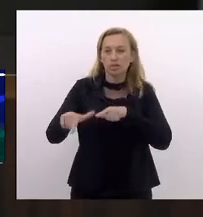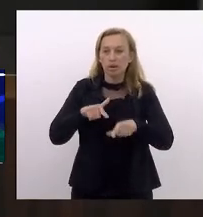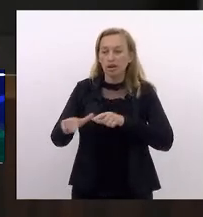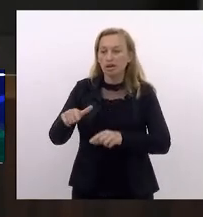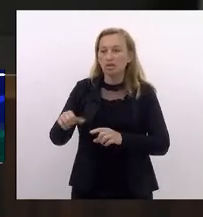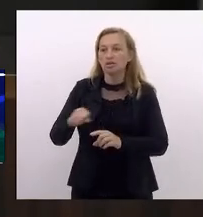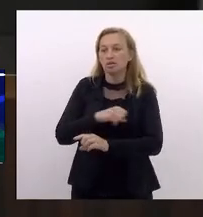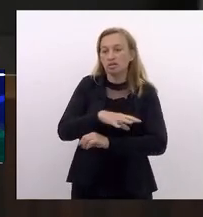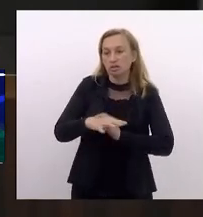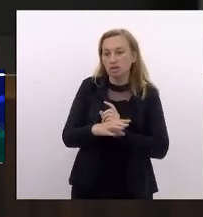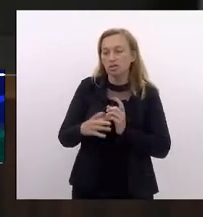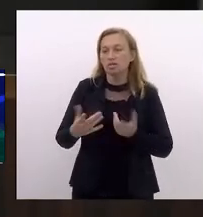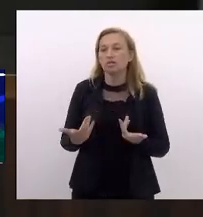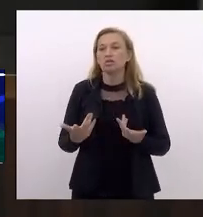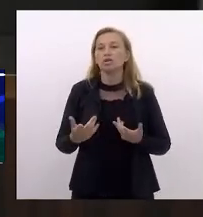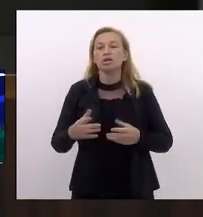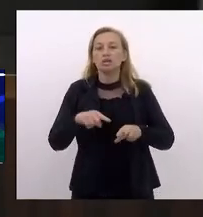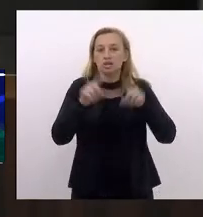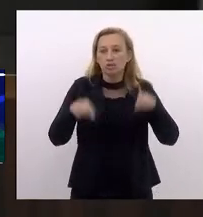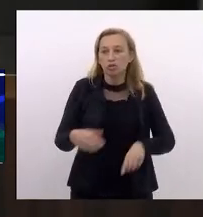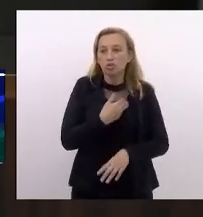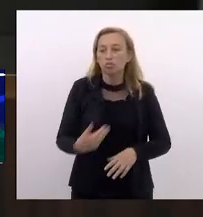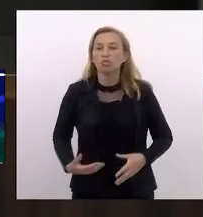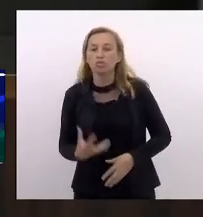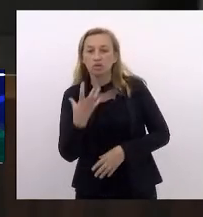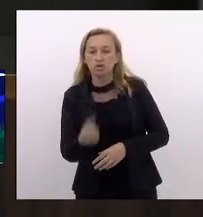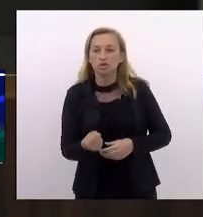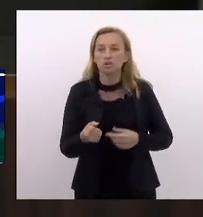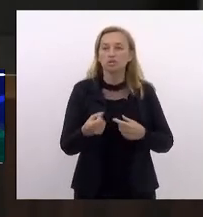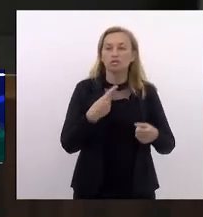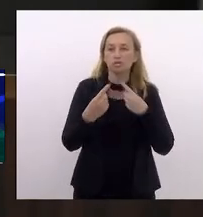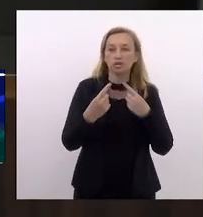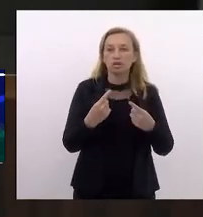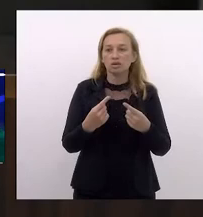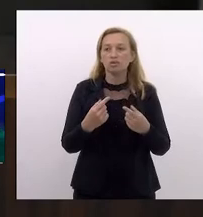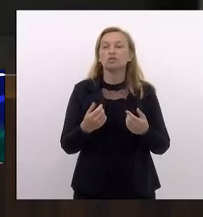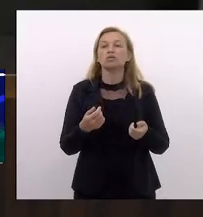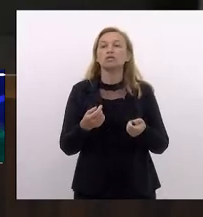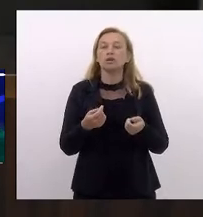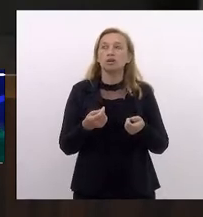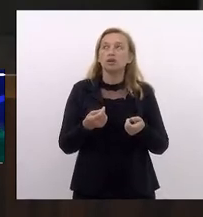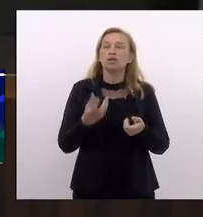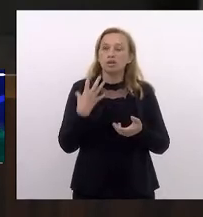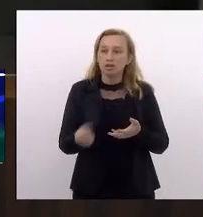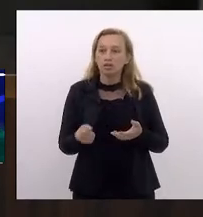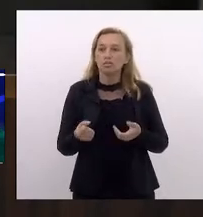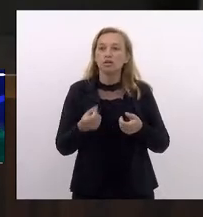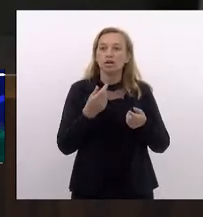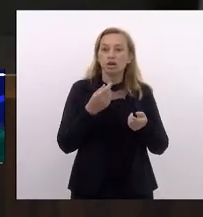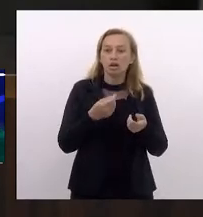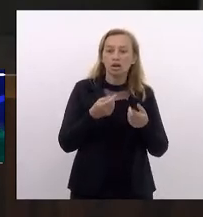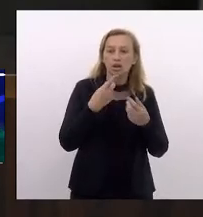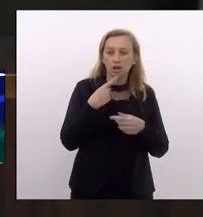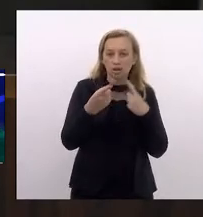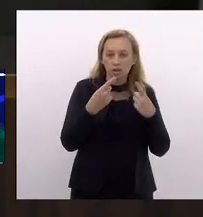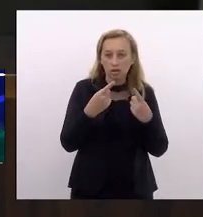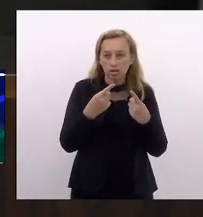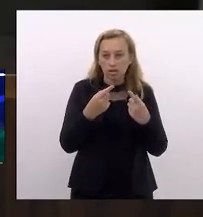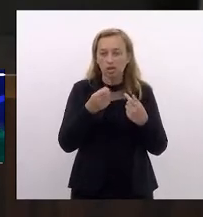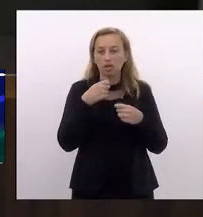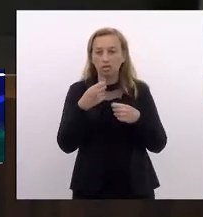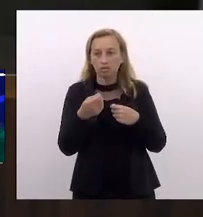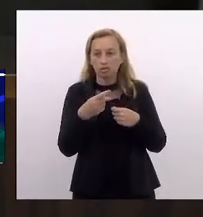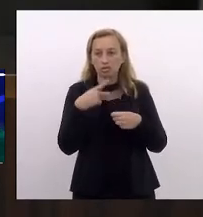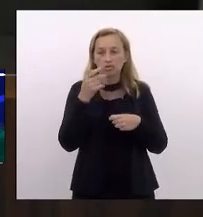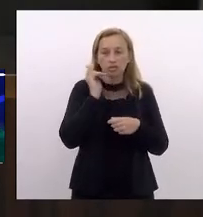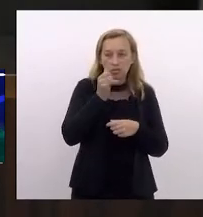Social Seguridade Social favorável servidores públicos favorável e de orçamento Finanças fiscalização financeira e controle favorável relator Deputado Márcio Pacheco enfermeira